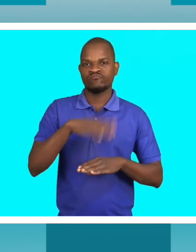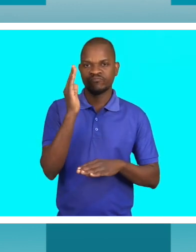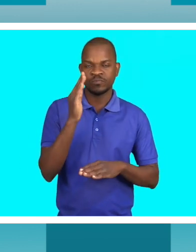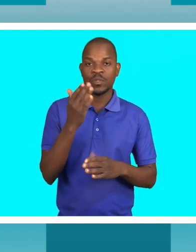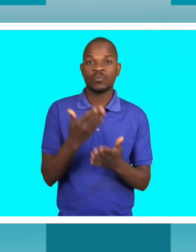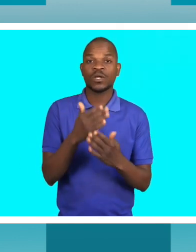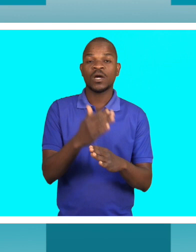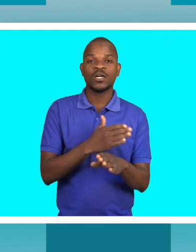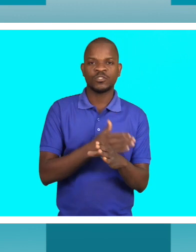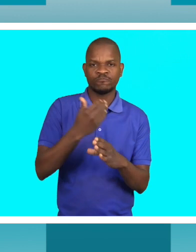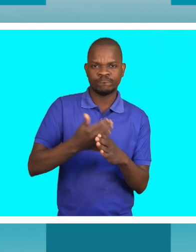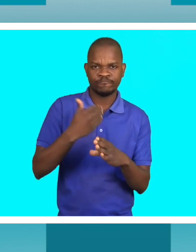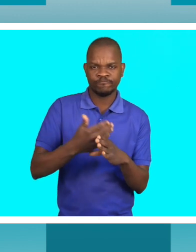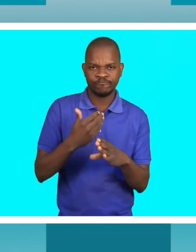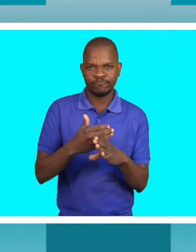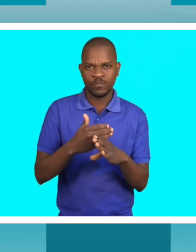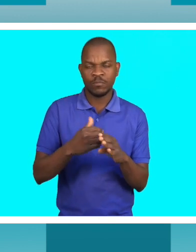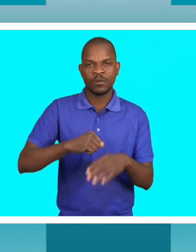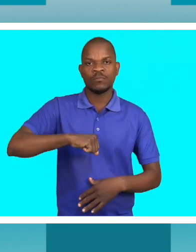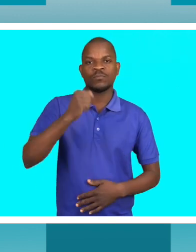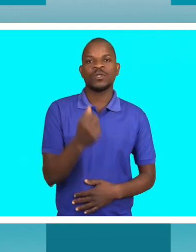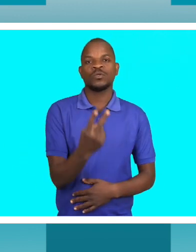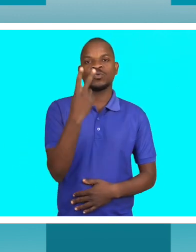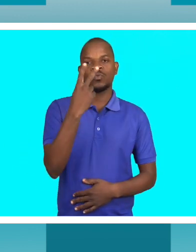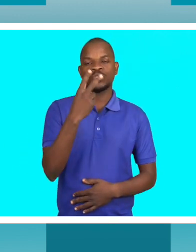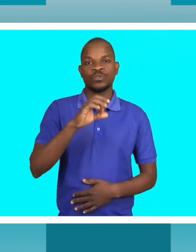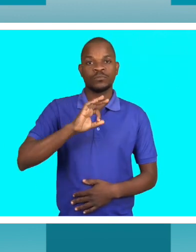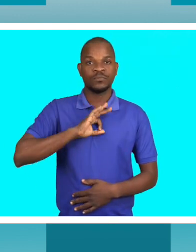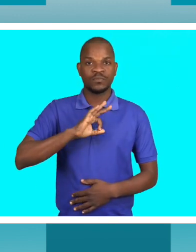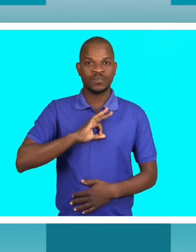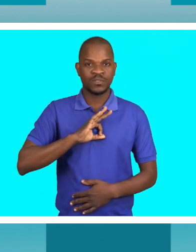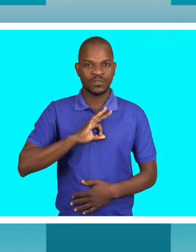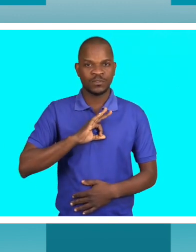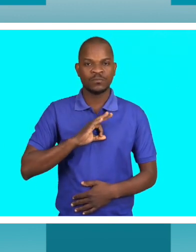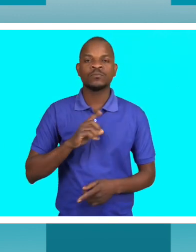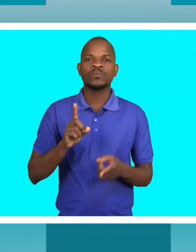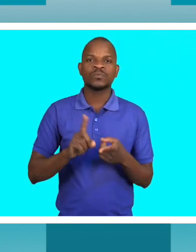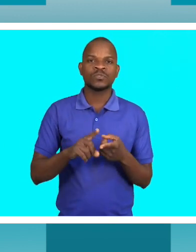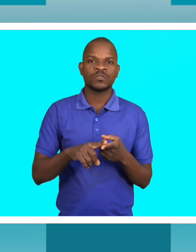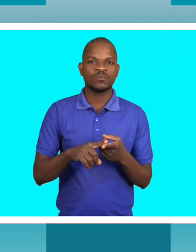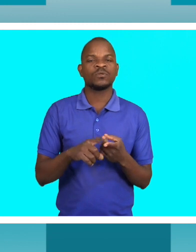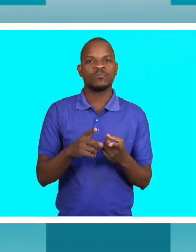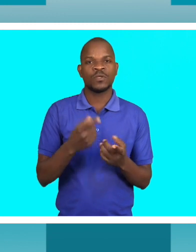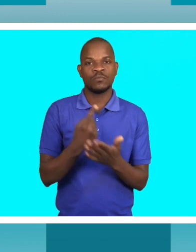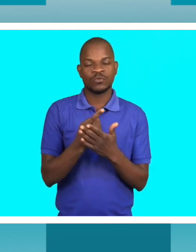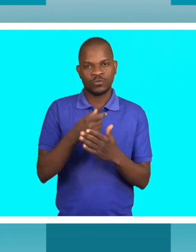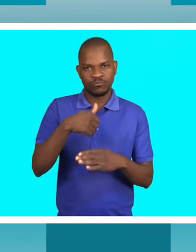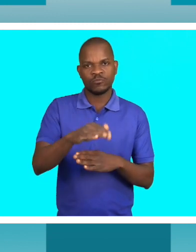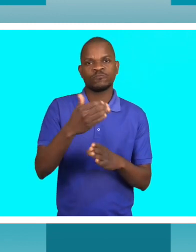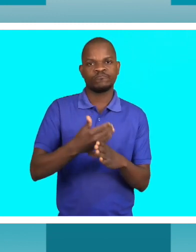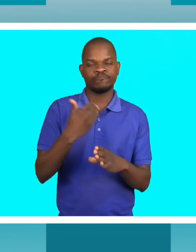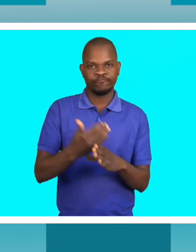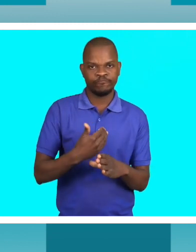treinei muito para conseguir as duas medades e tudo necessita de treinos.